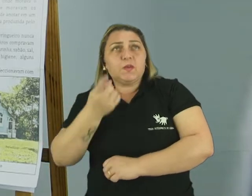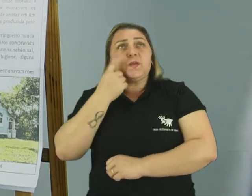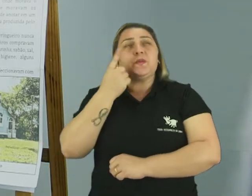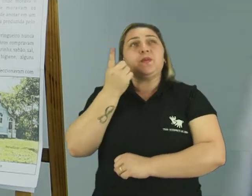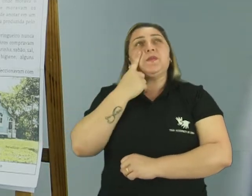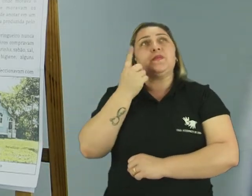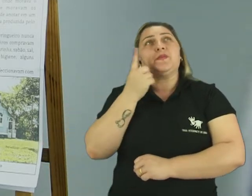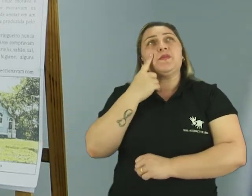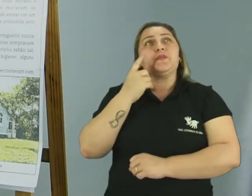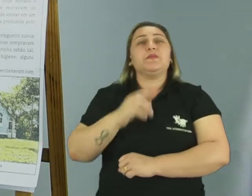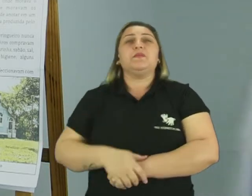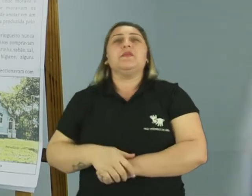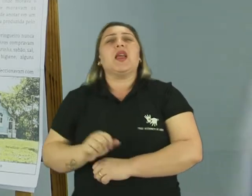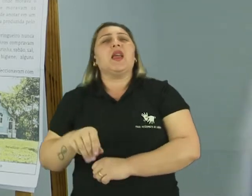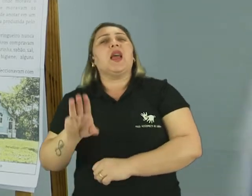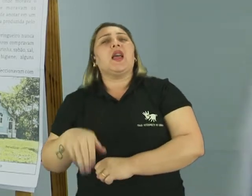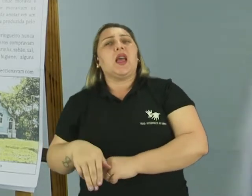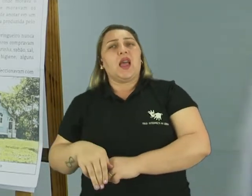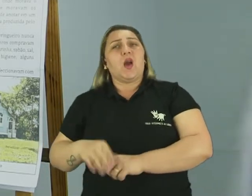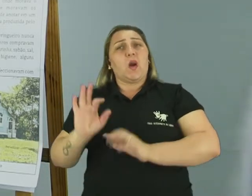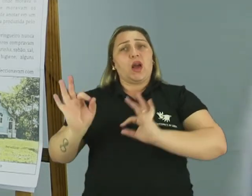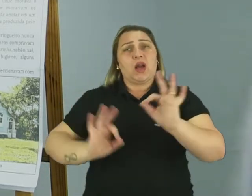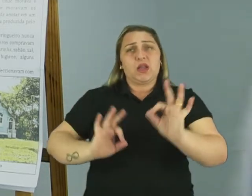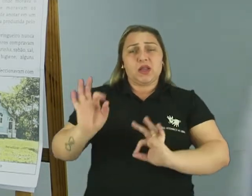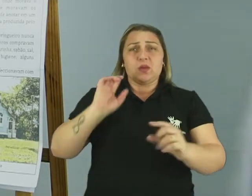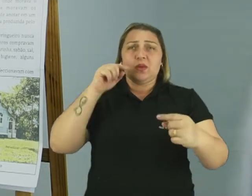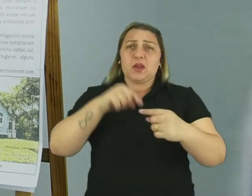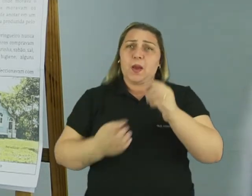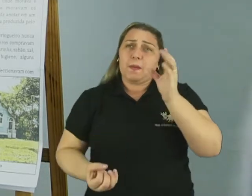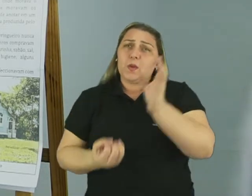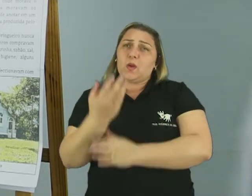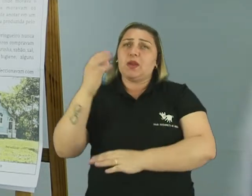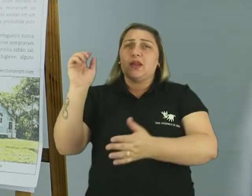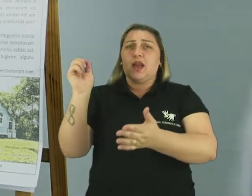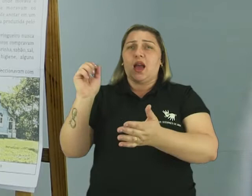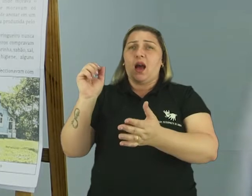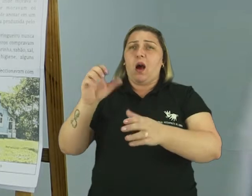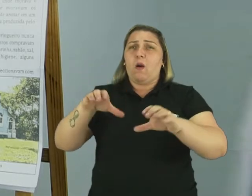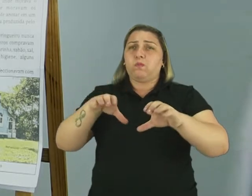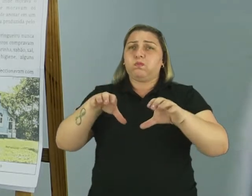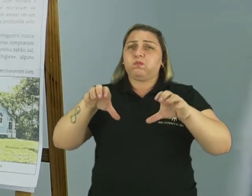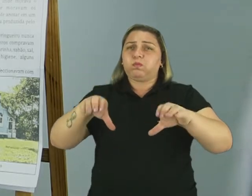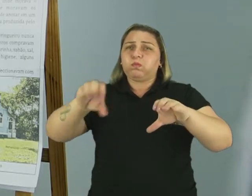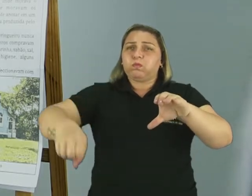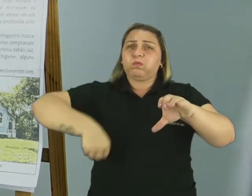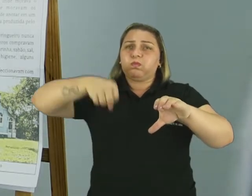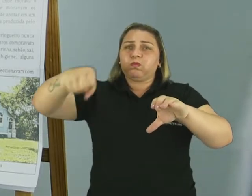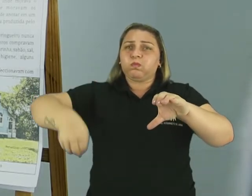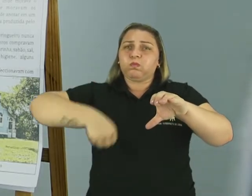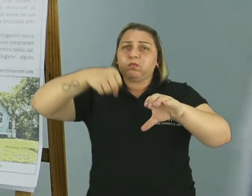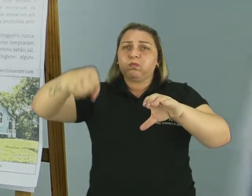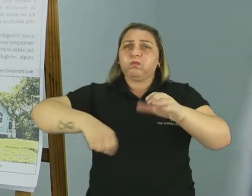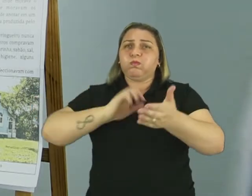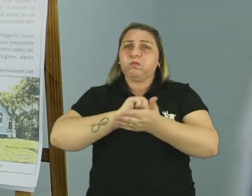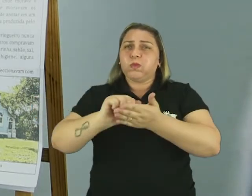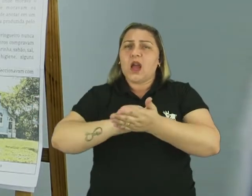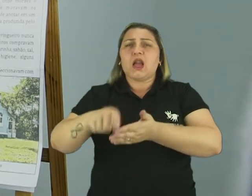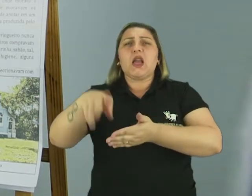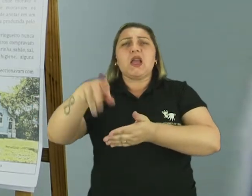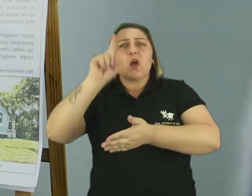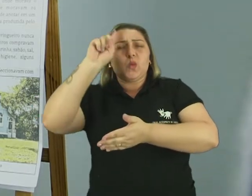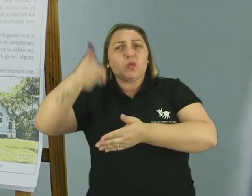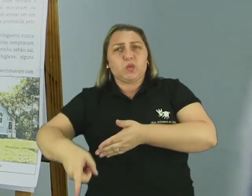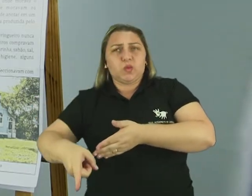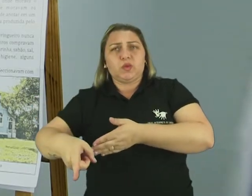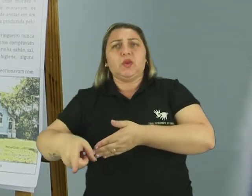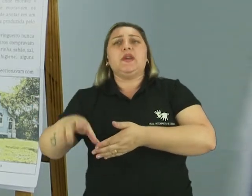aqui, ó. Ele era quem? O seringal era organizado com a finalidade de produzir a borracha. Quem era o proprietário desse seringal?